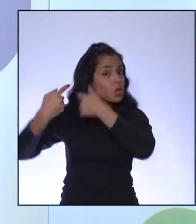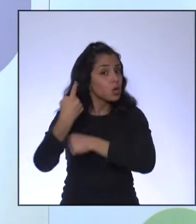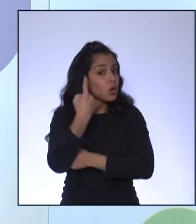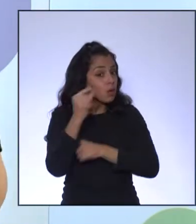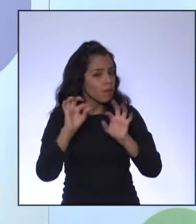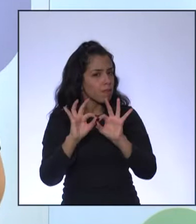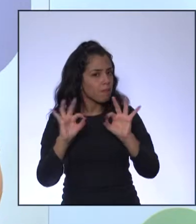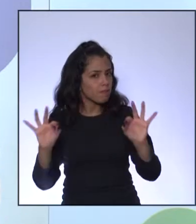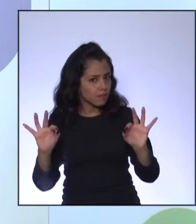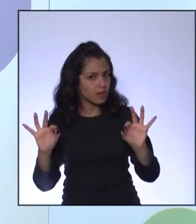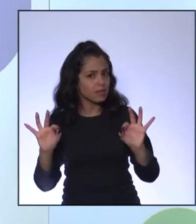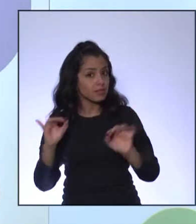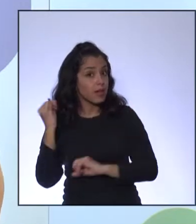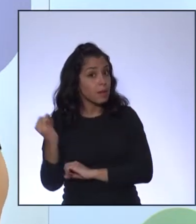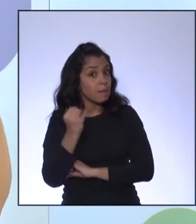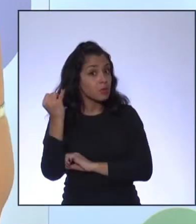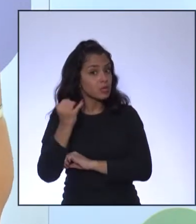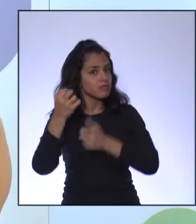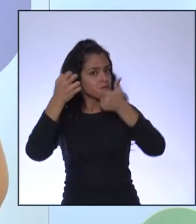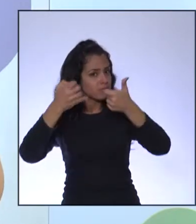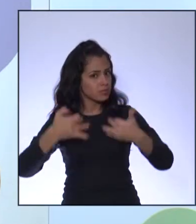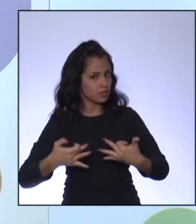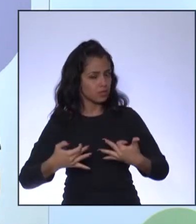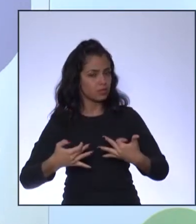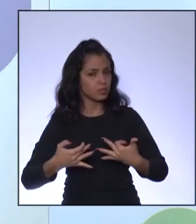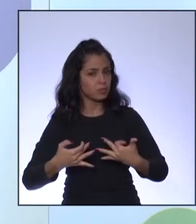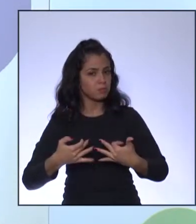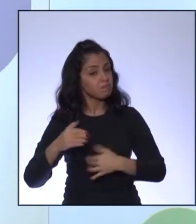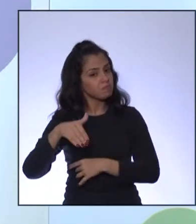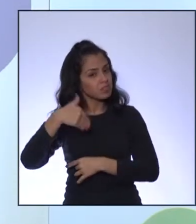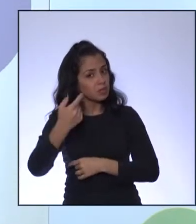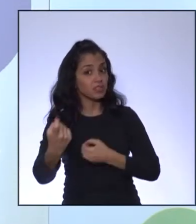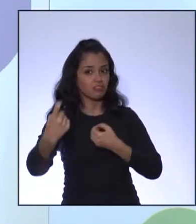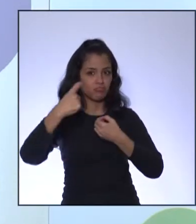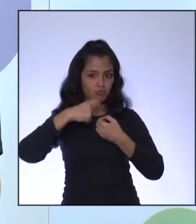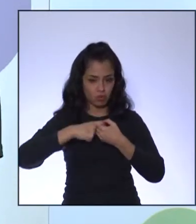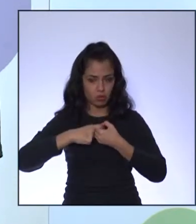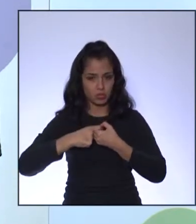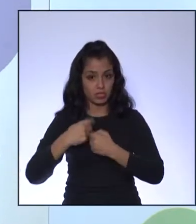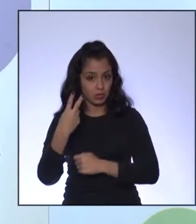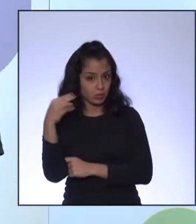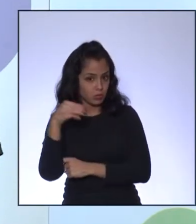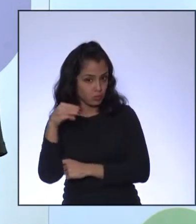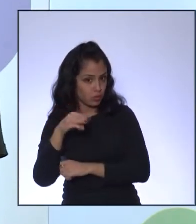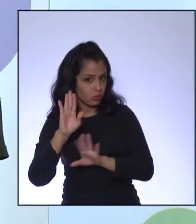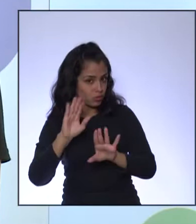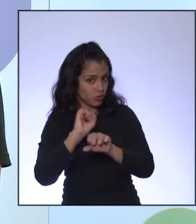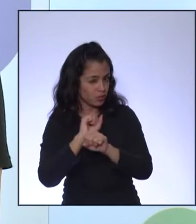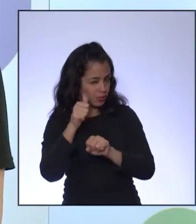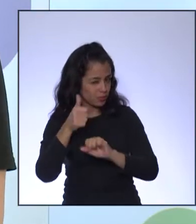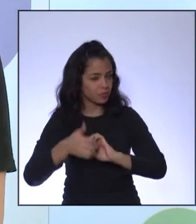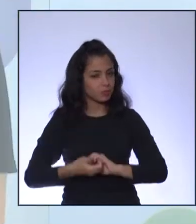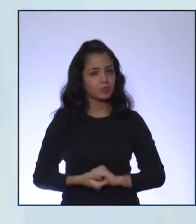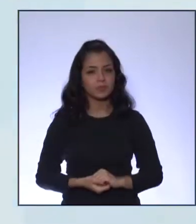um parágrafo, essa importância. E aí, depois, a gente volta e conversa um pouquinho mais.